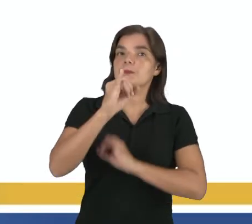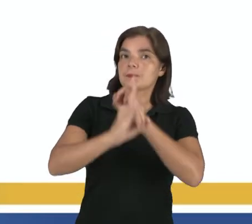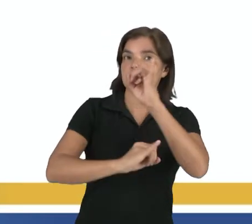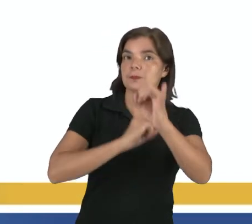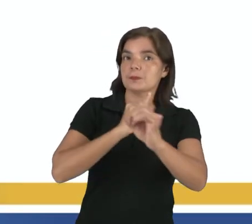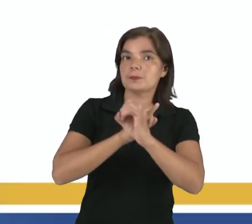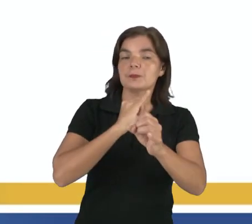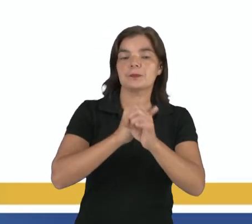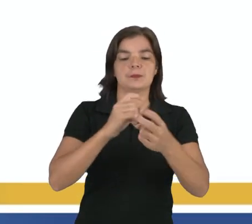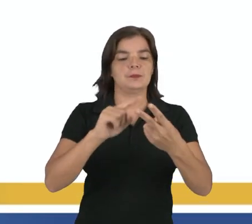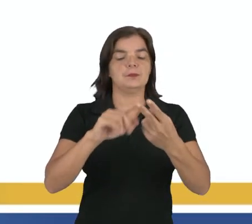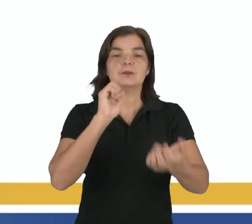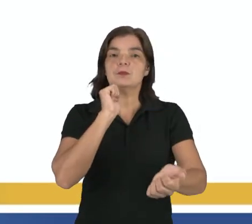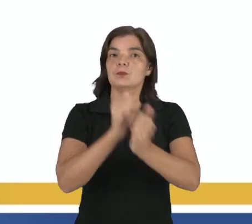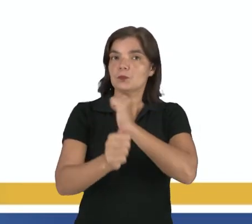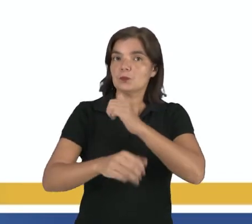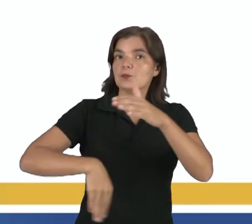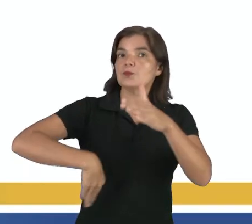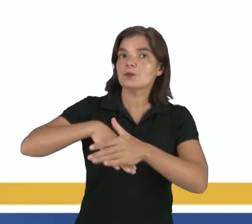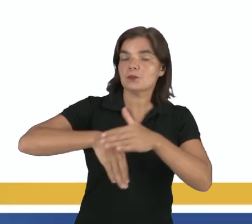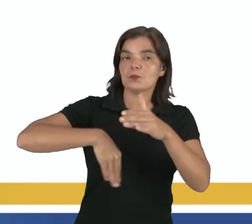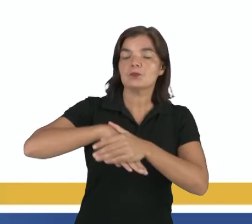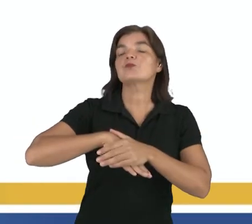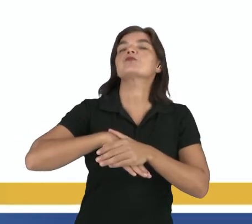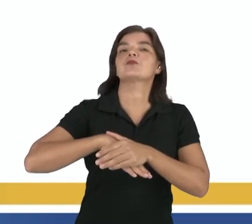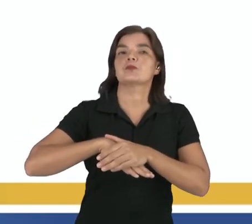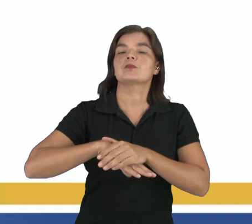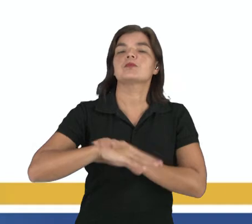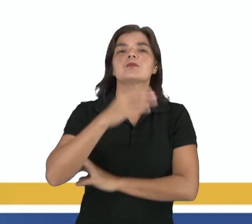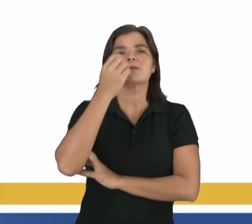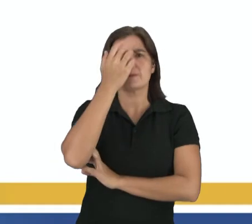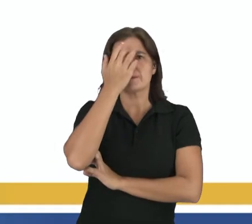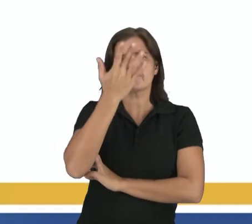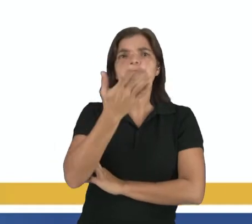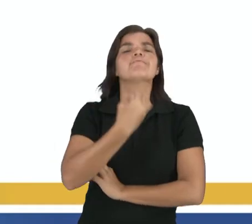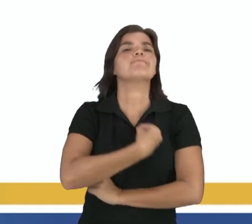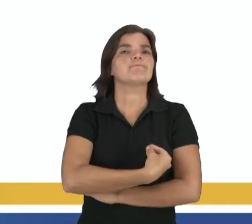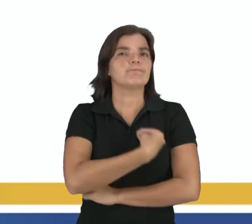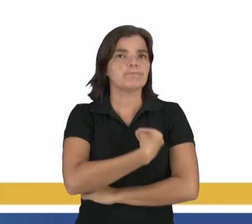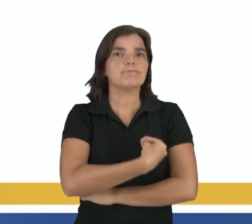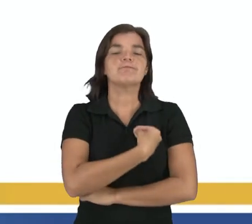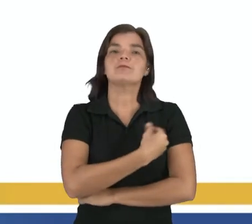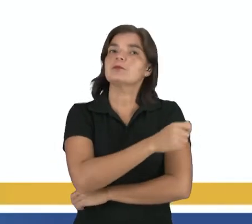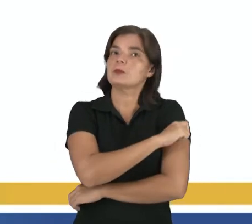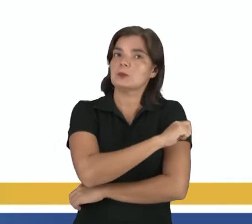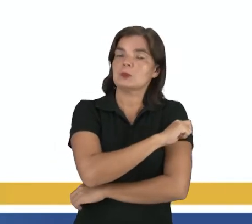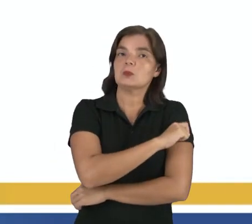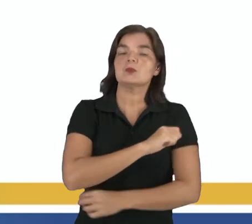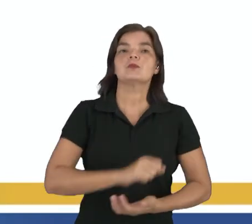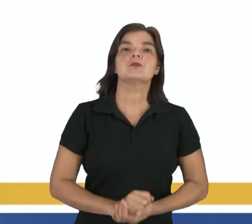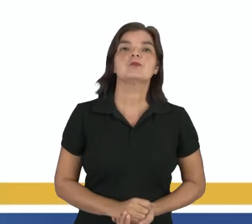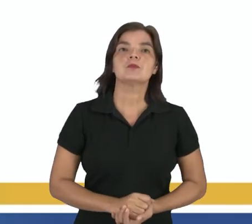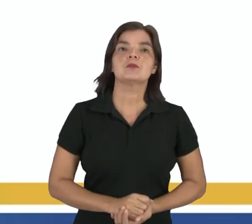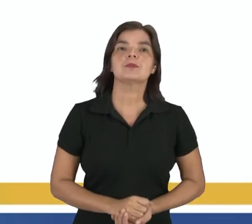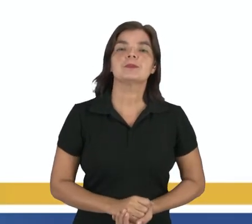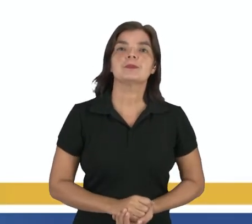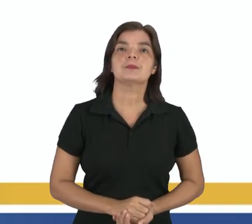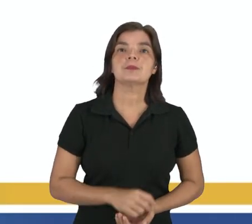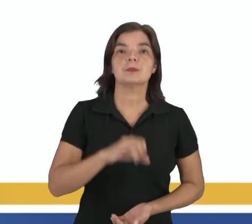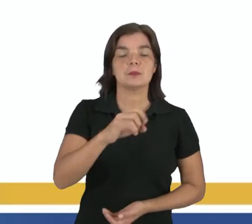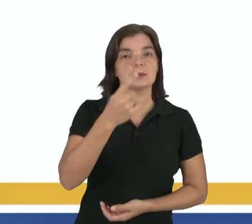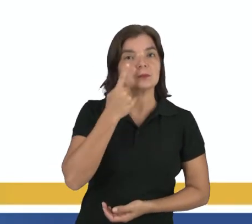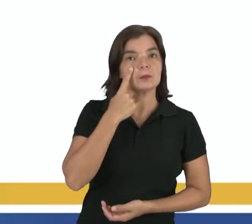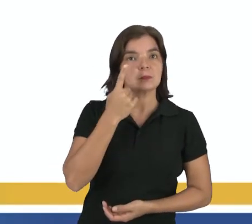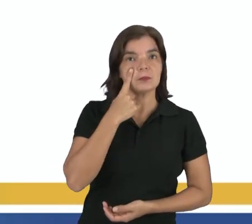navegar na internet e o praticar esporte são com maior participação de aluno, que no caso, se